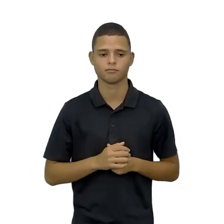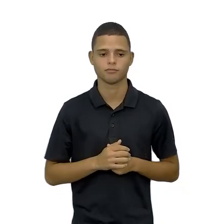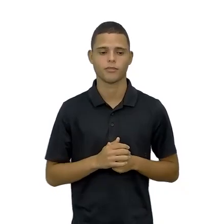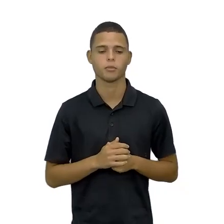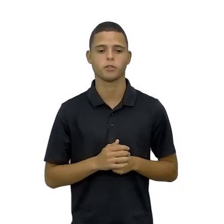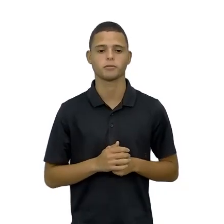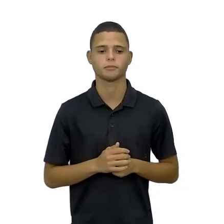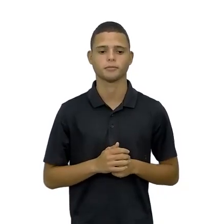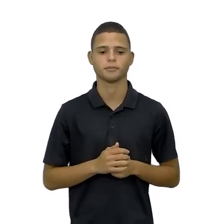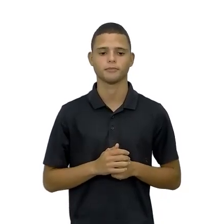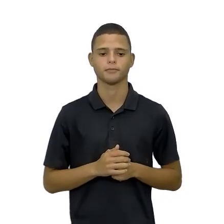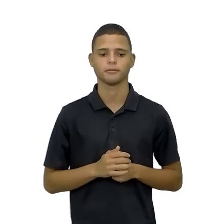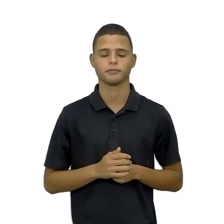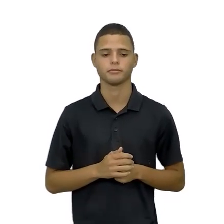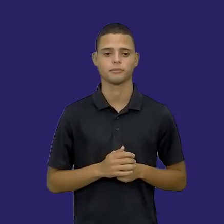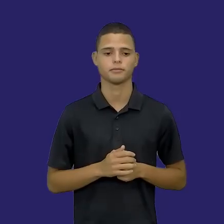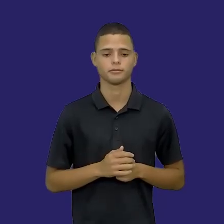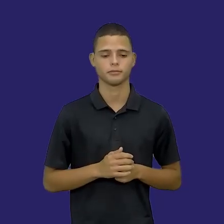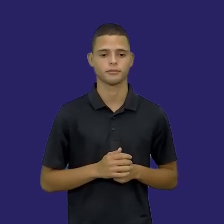tempo. Tá.